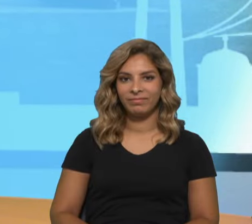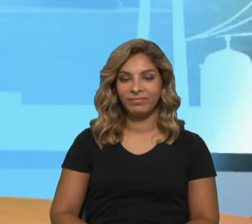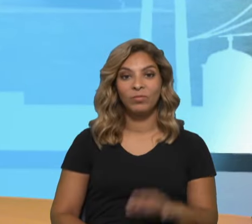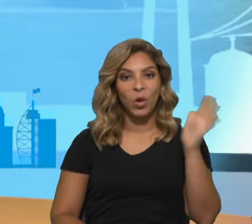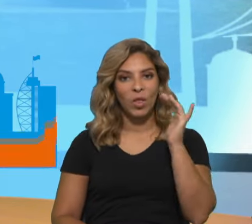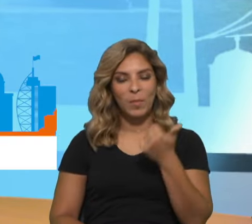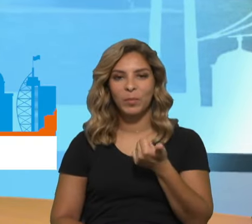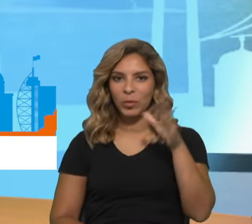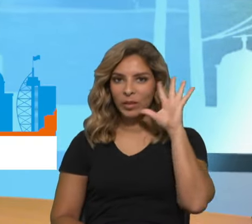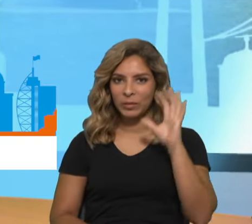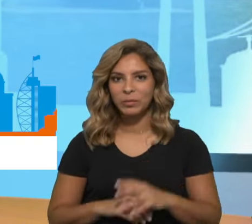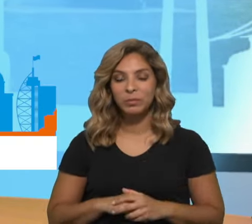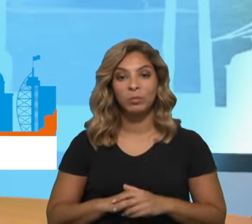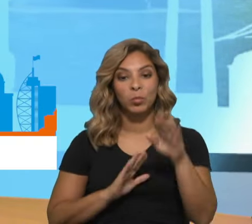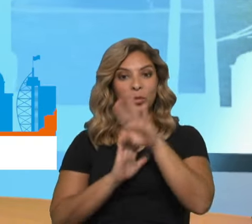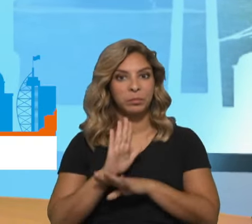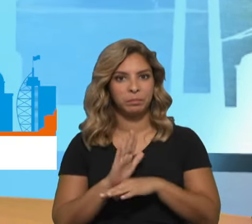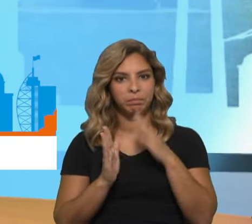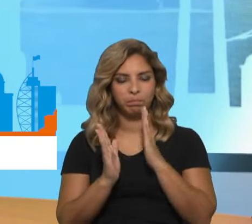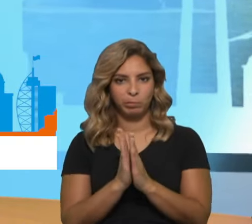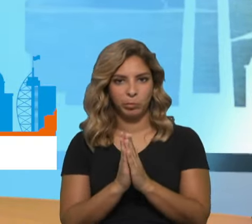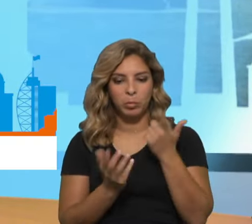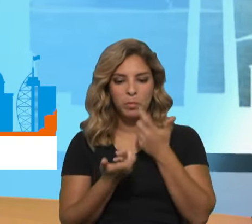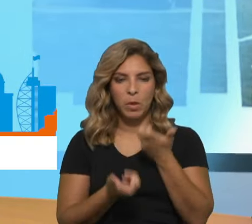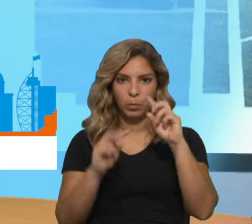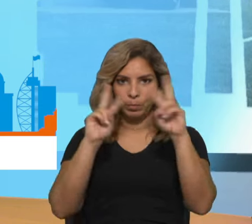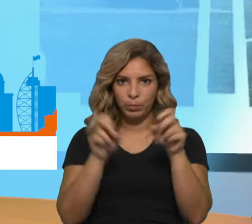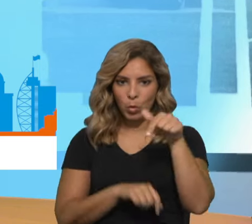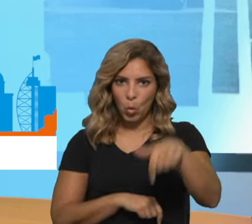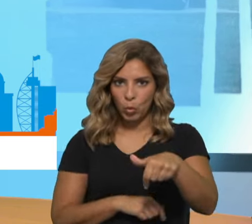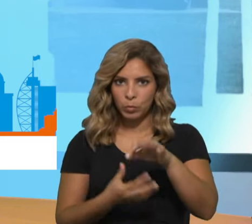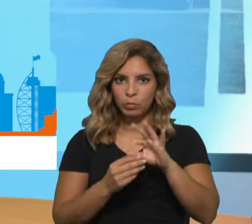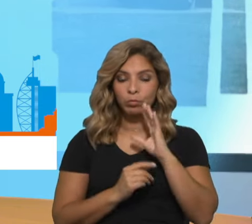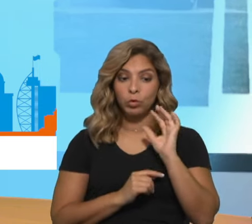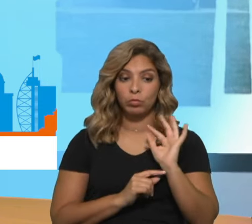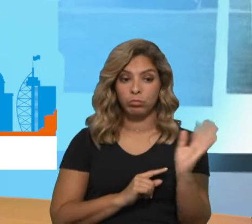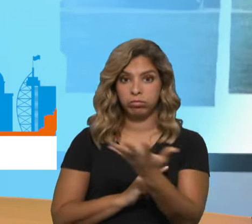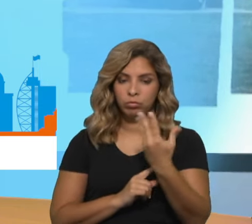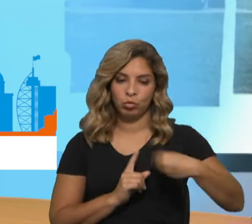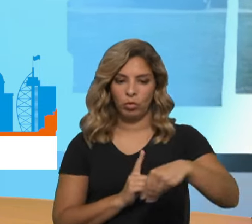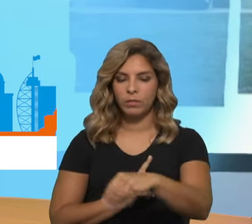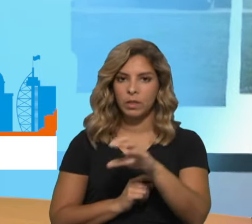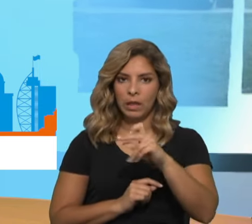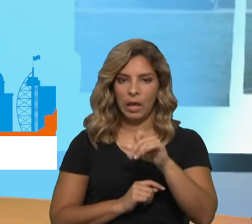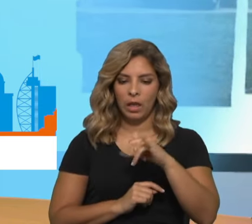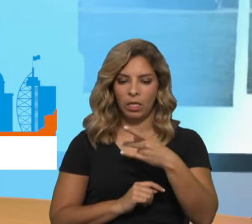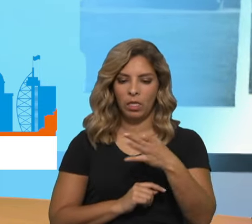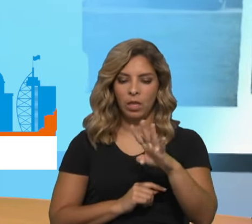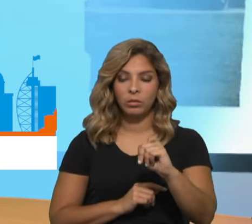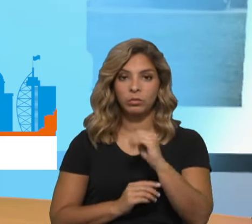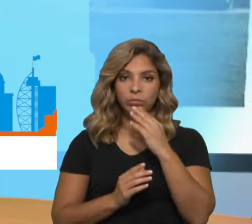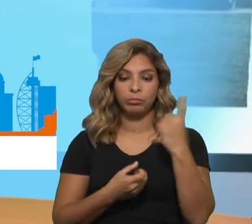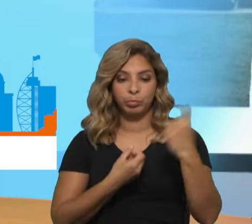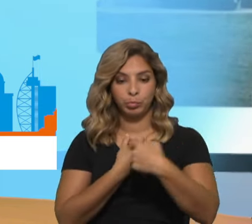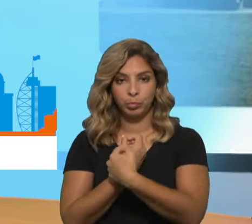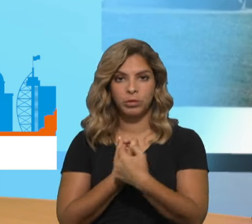Olá muito boa tarde o programa Eclésia destaca hoje o envolvimento dos jovens na Cáritas é um movimento que se